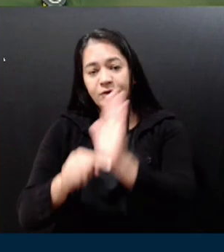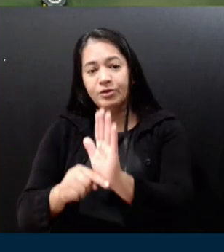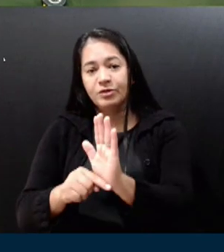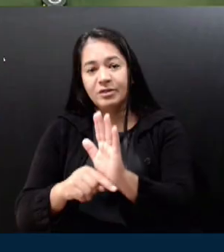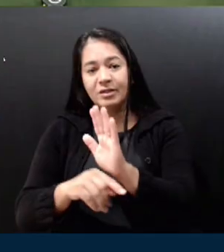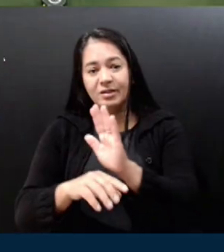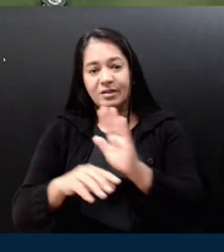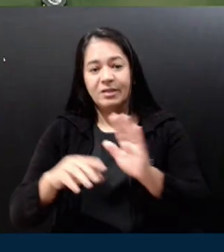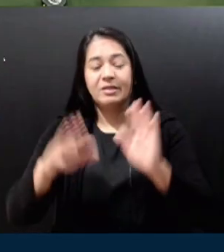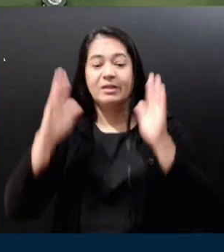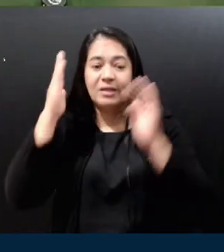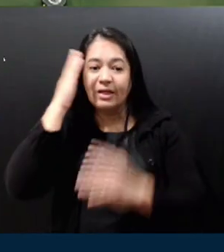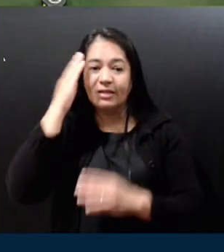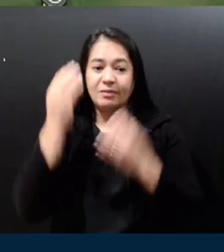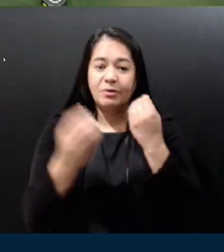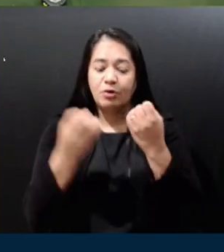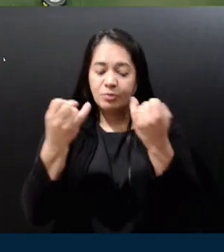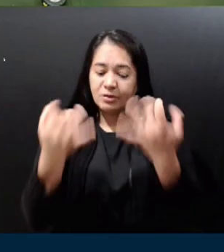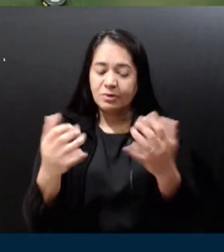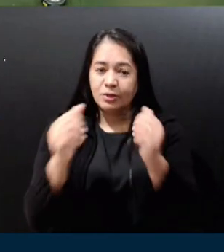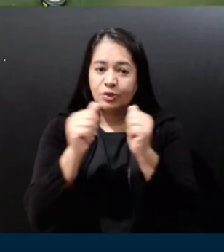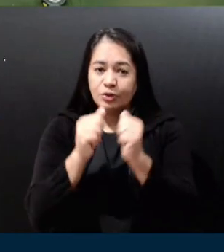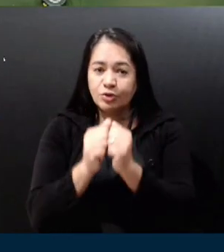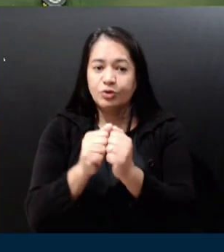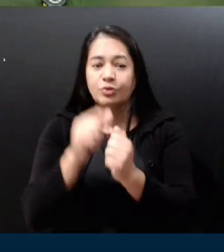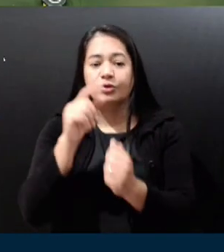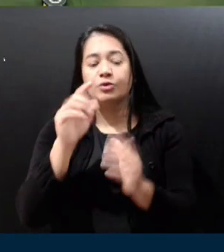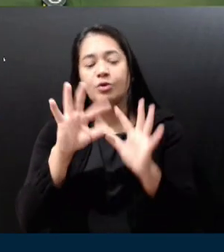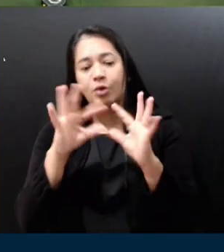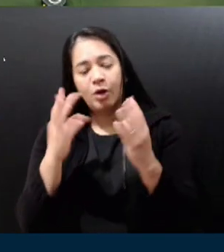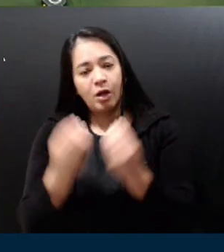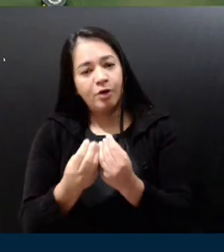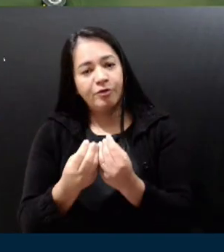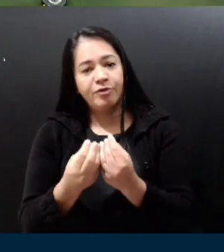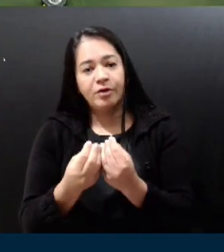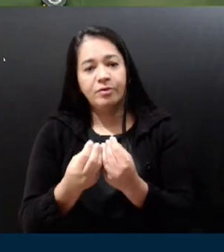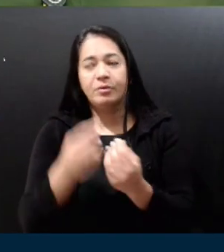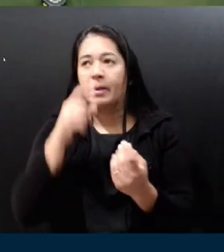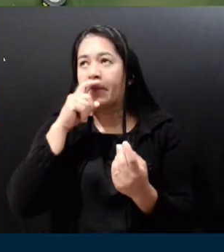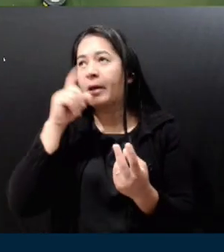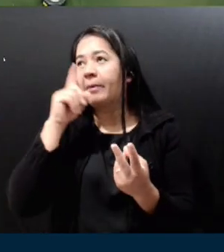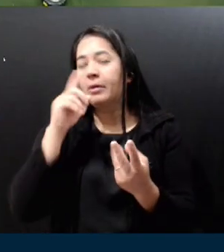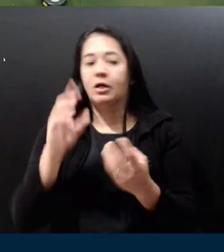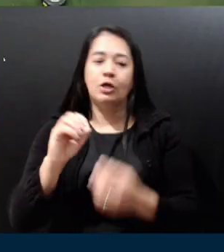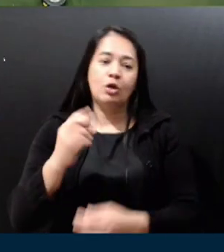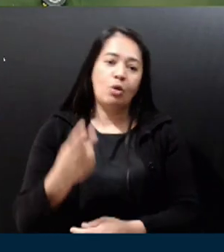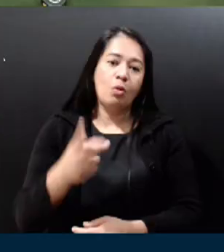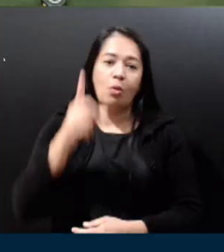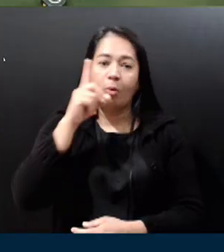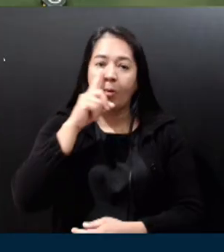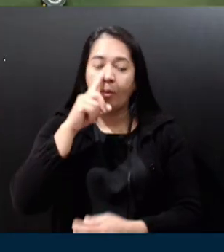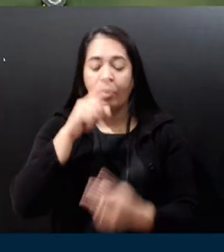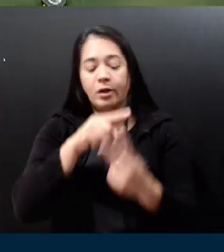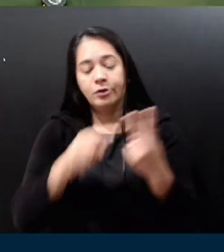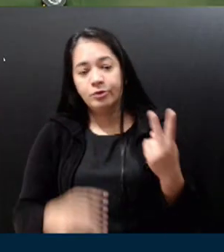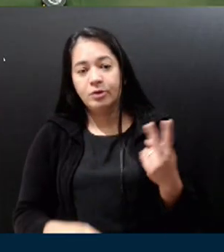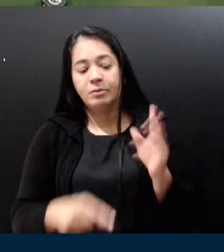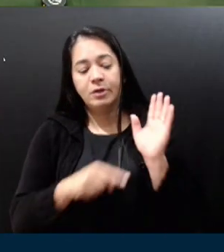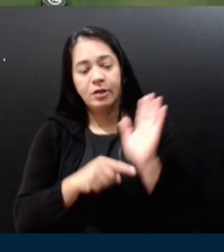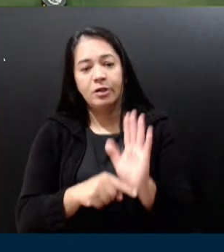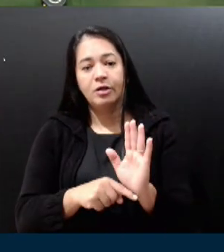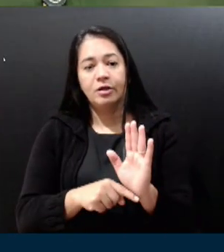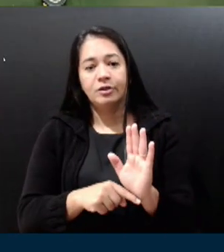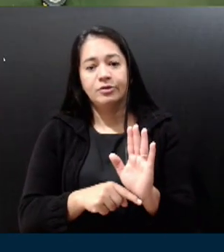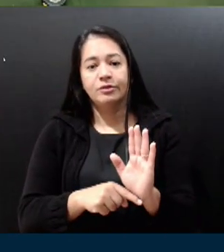isso junto com a mãe, com a família, mãe e pai, qual modelo, para ajudar no desenvolvimento.